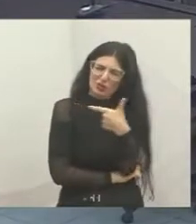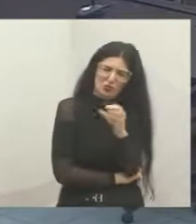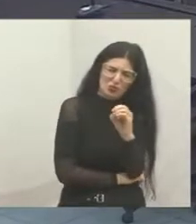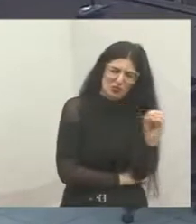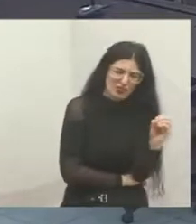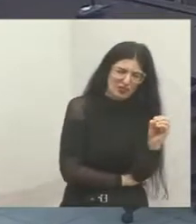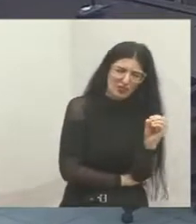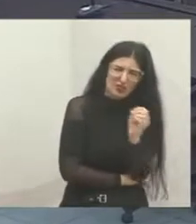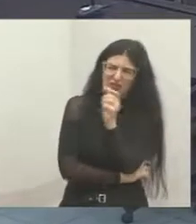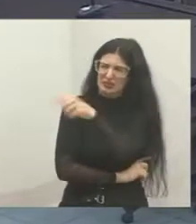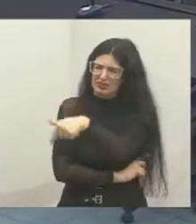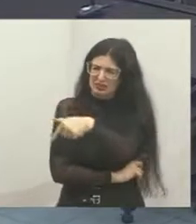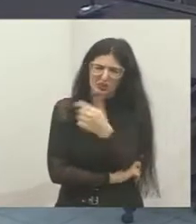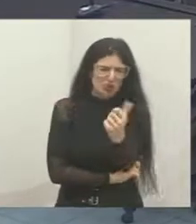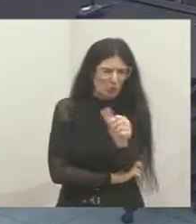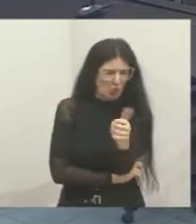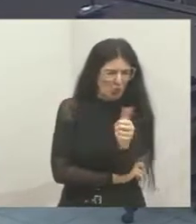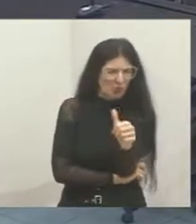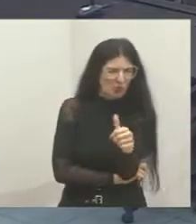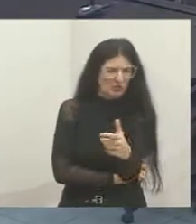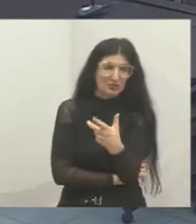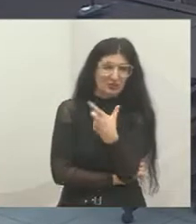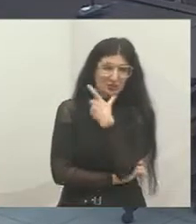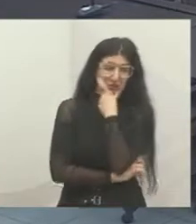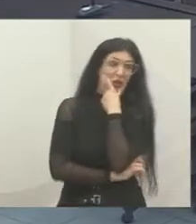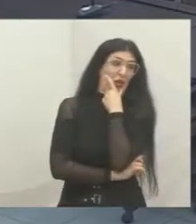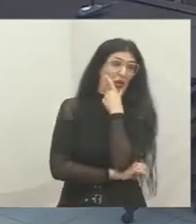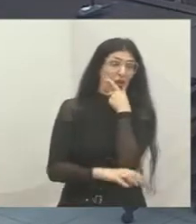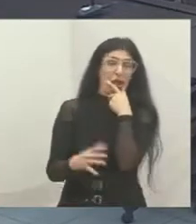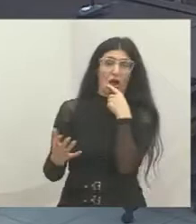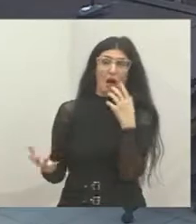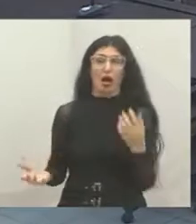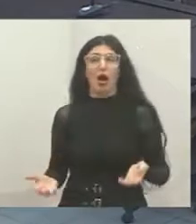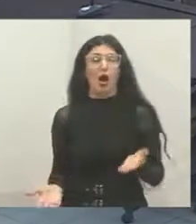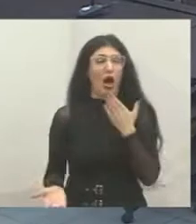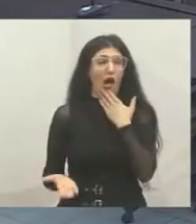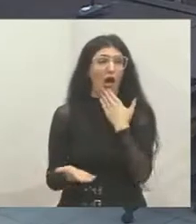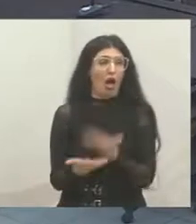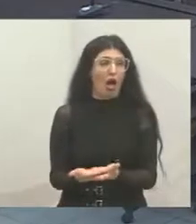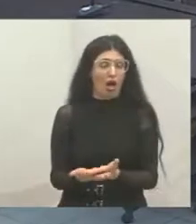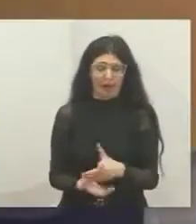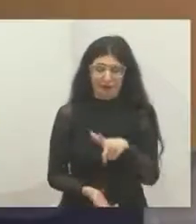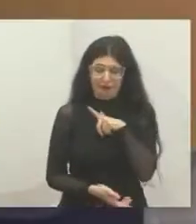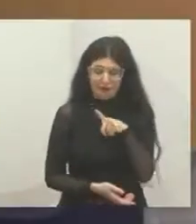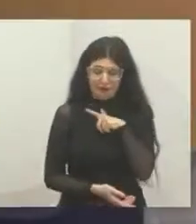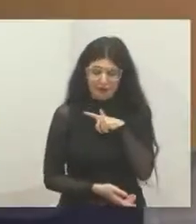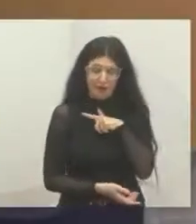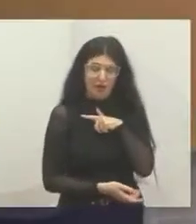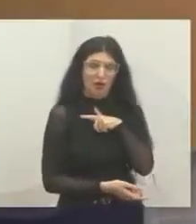sendo 711, onde você tem uma receita que tem uma